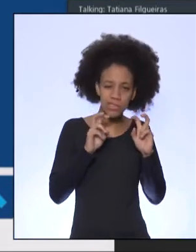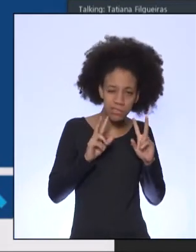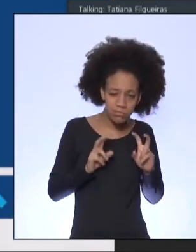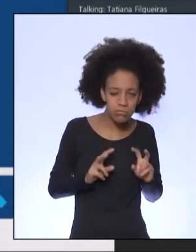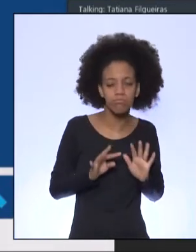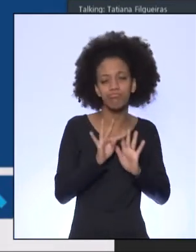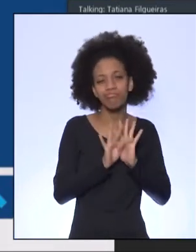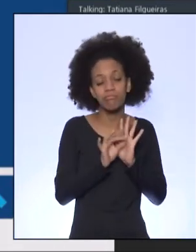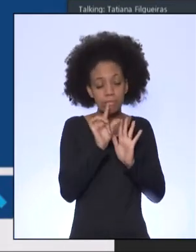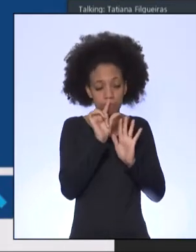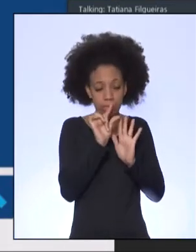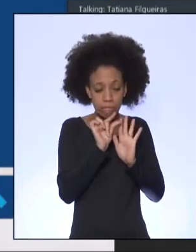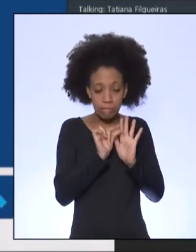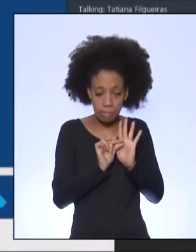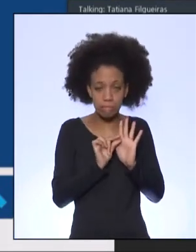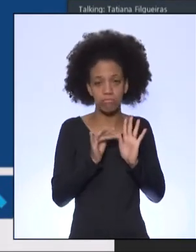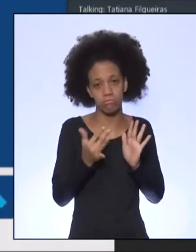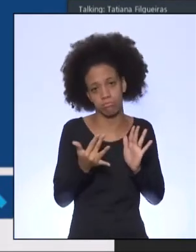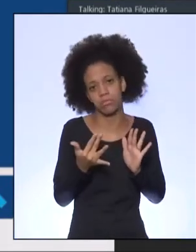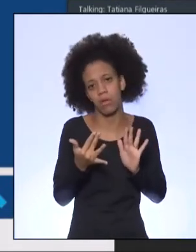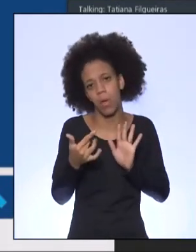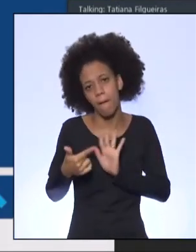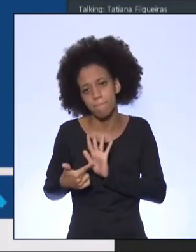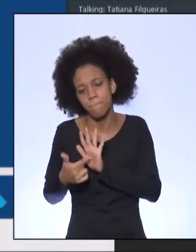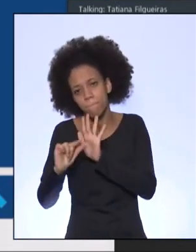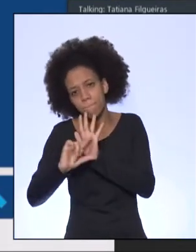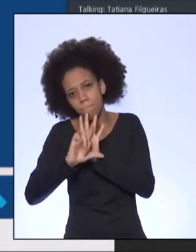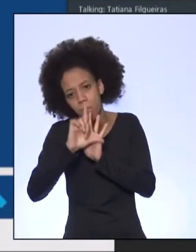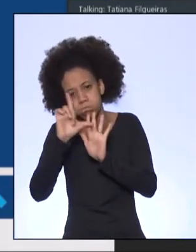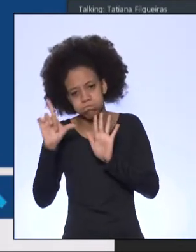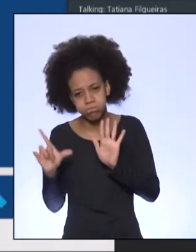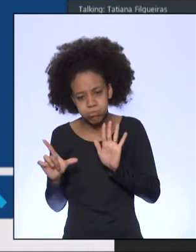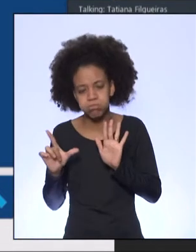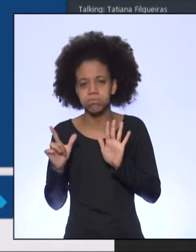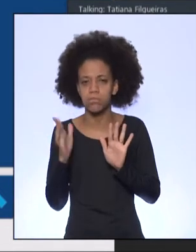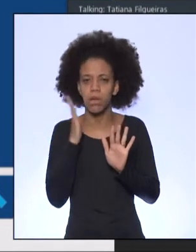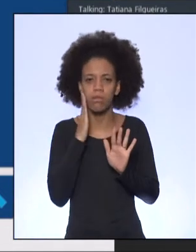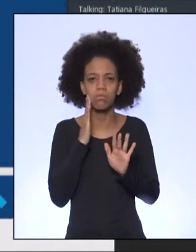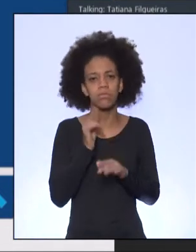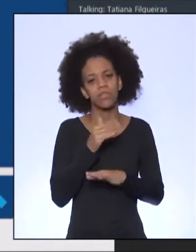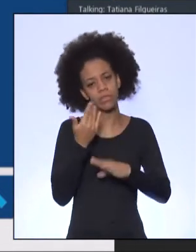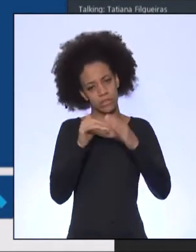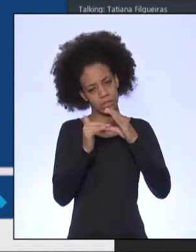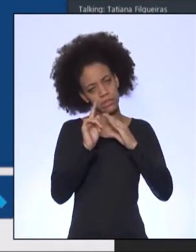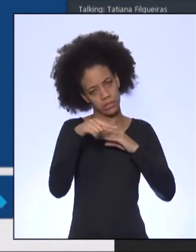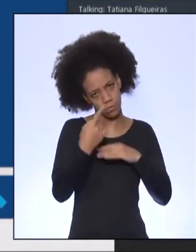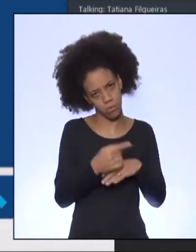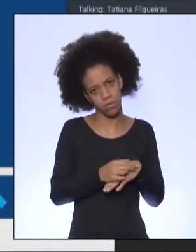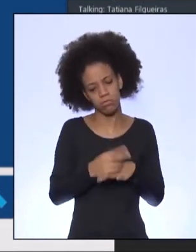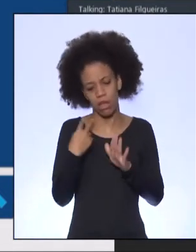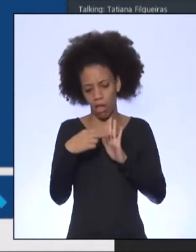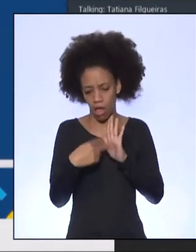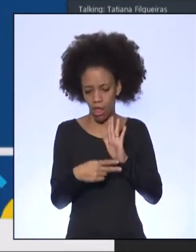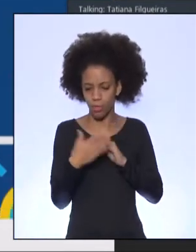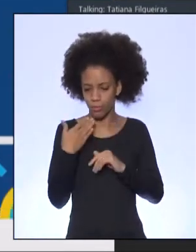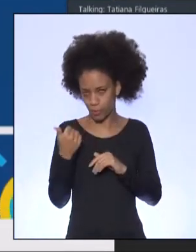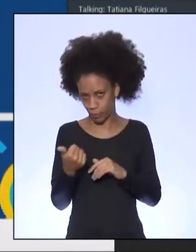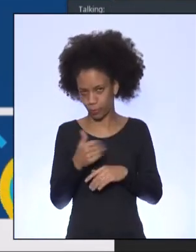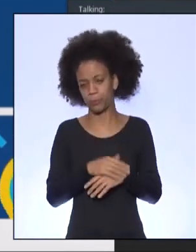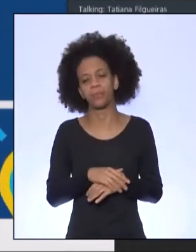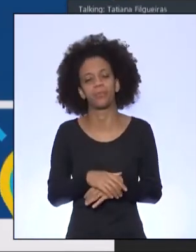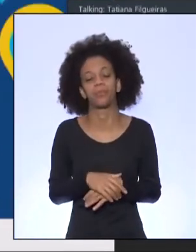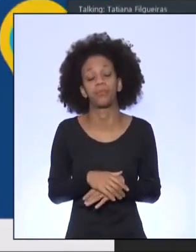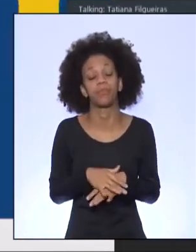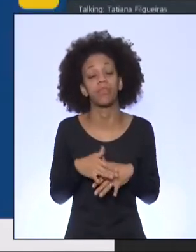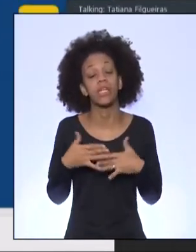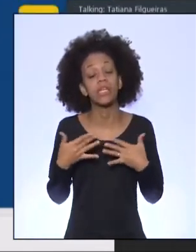aqui. Embora eu quisesse ilustrar e trazer o tema, eu sei que vocês recebendo o material depois a leitura fica melhor, né?